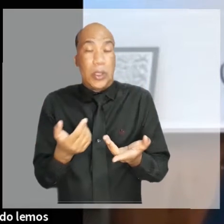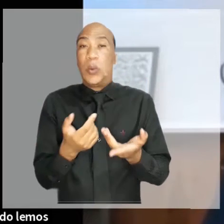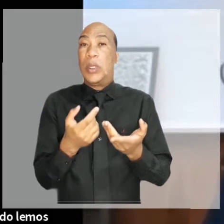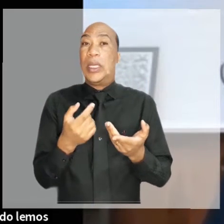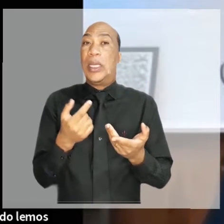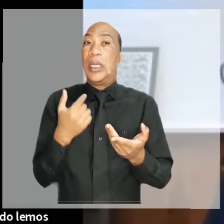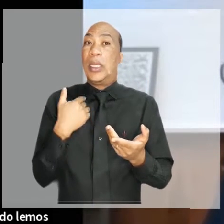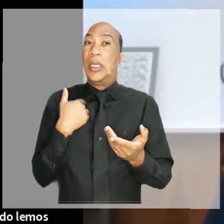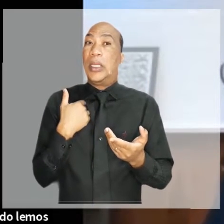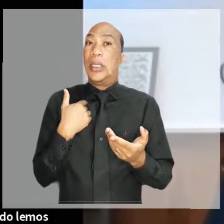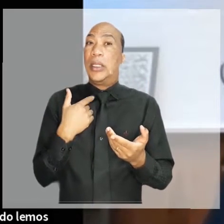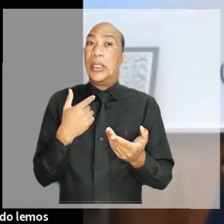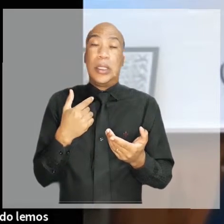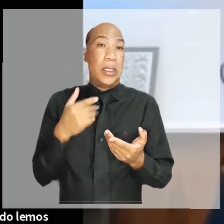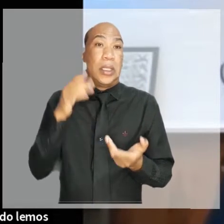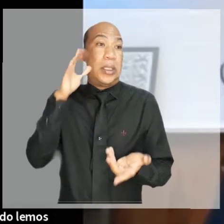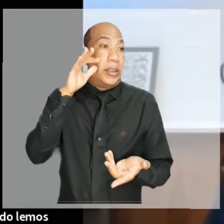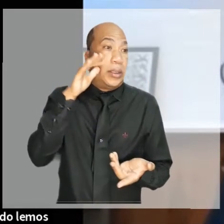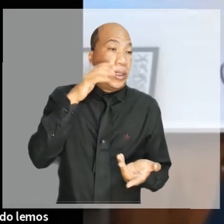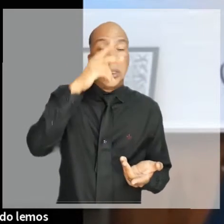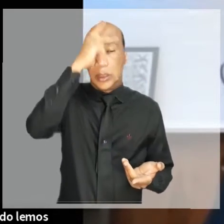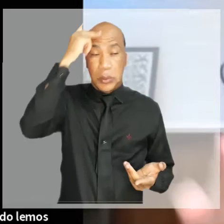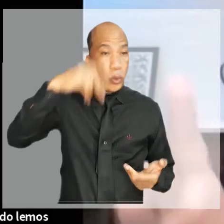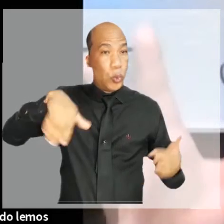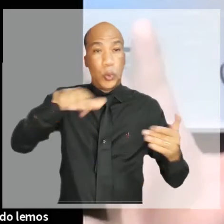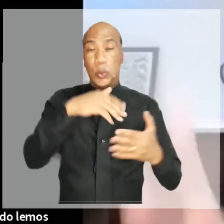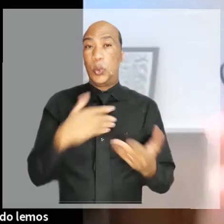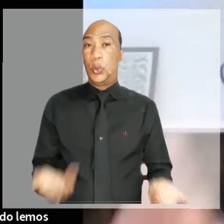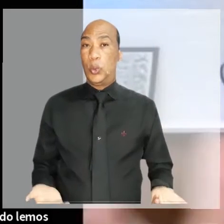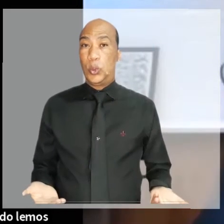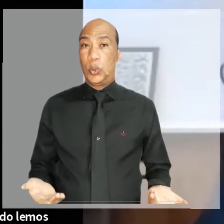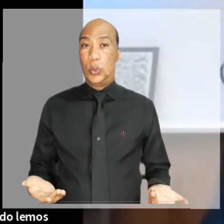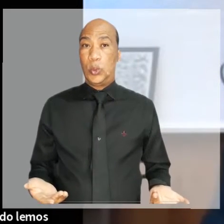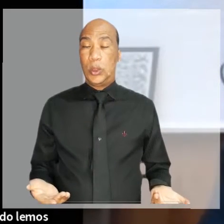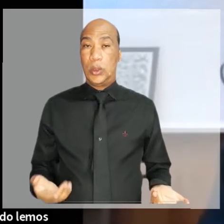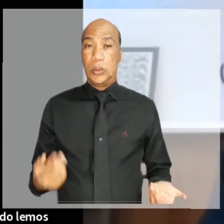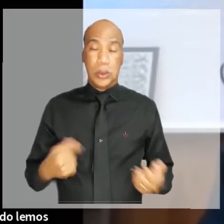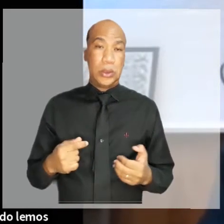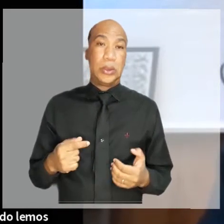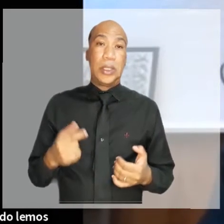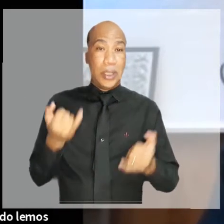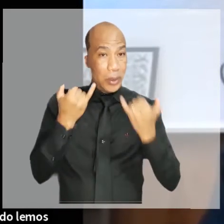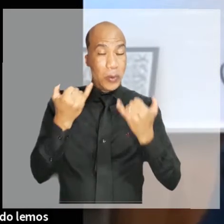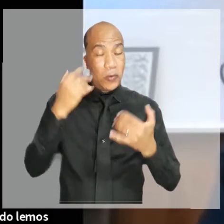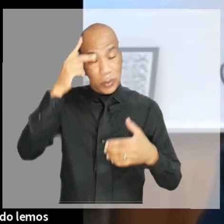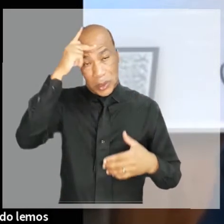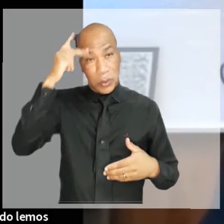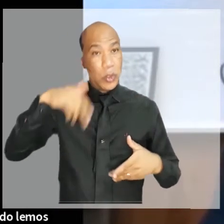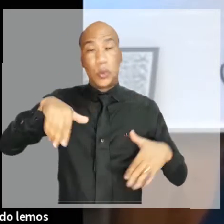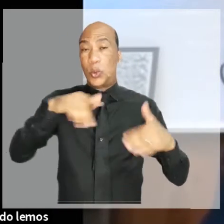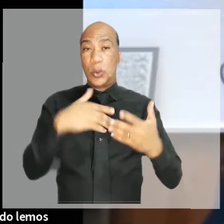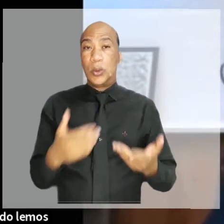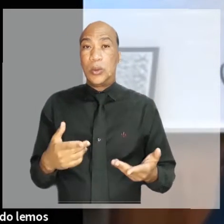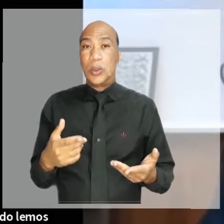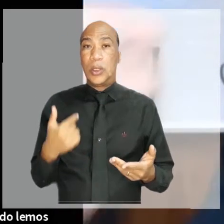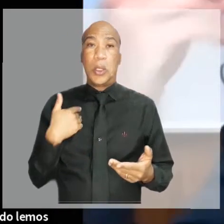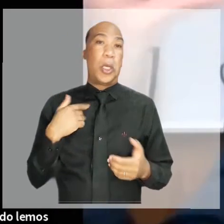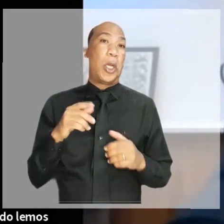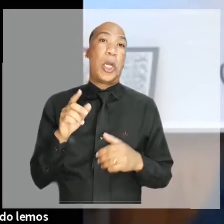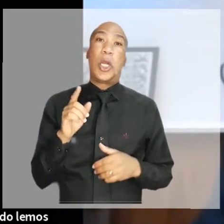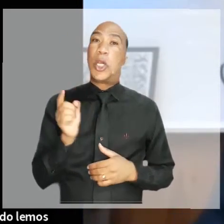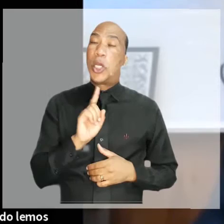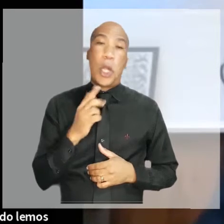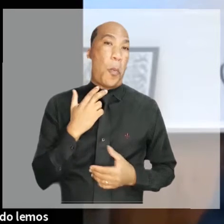ser utilizada, vamos dizer, a LGPD, para diminuir, por exemplo, o espaço da LAI, né, da Lei de Acesso à